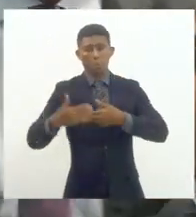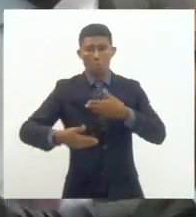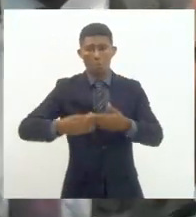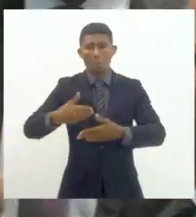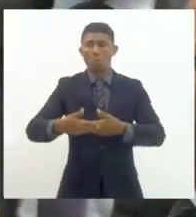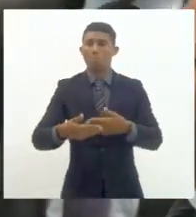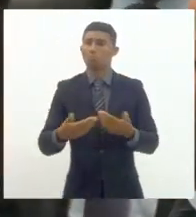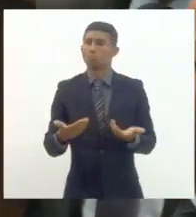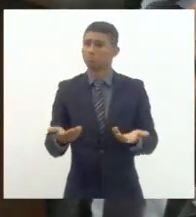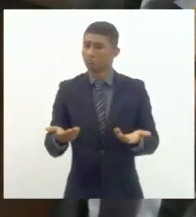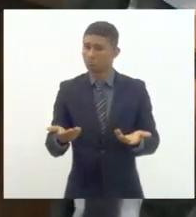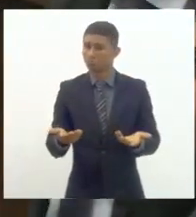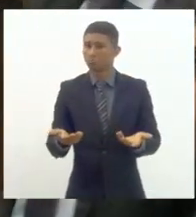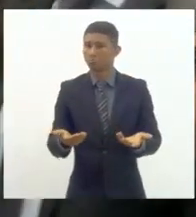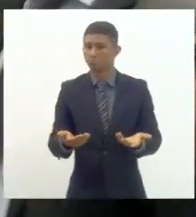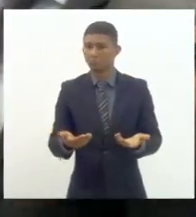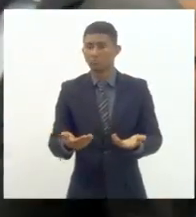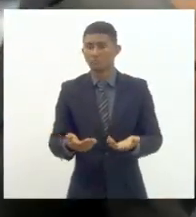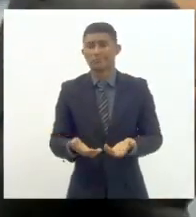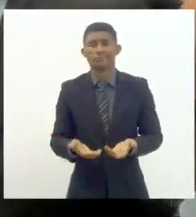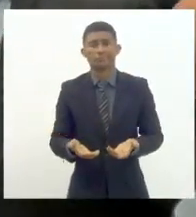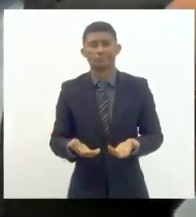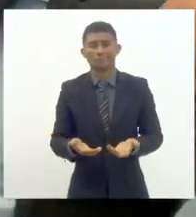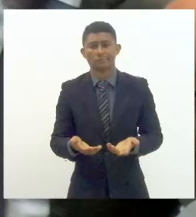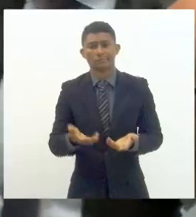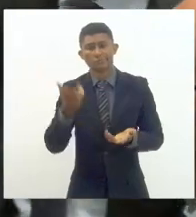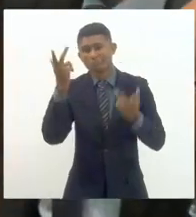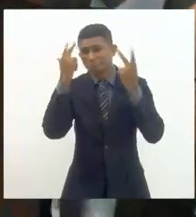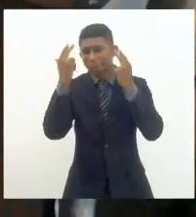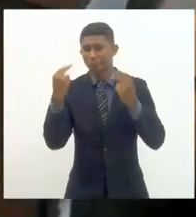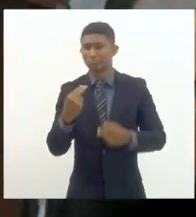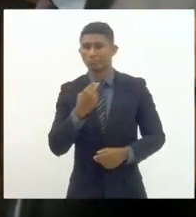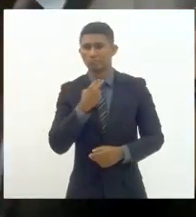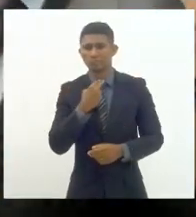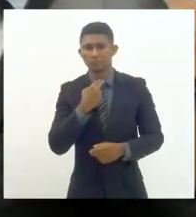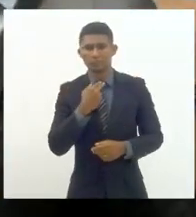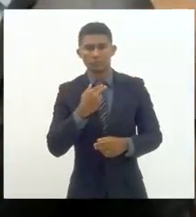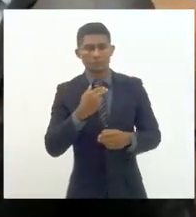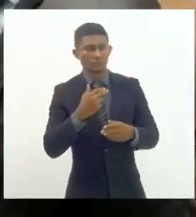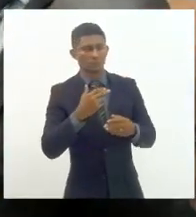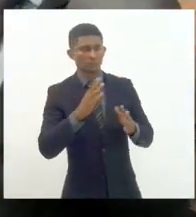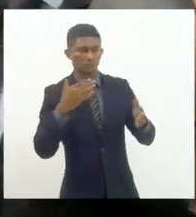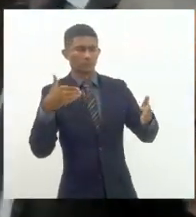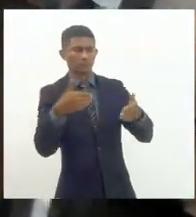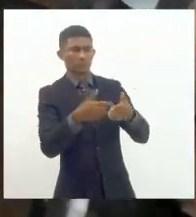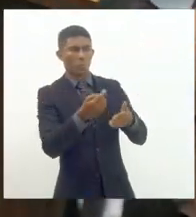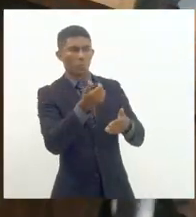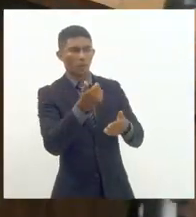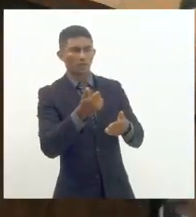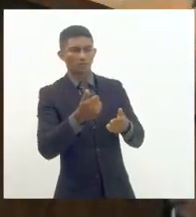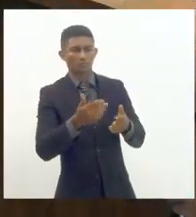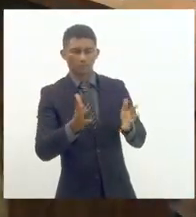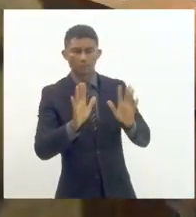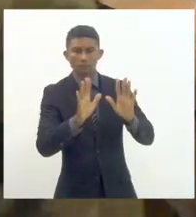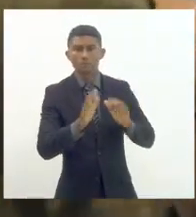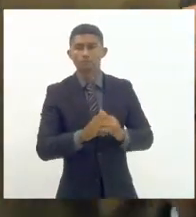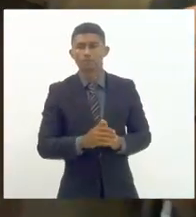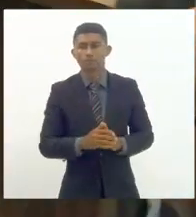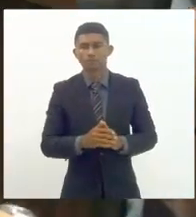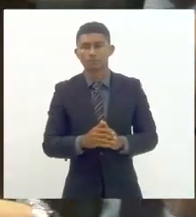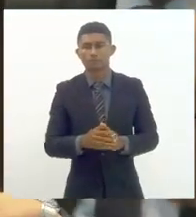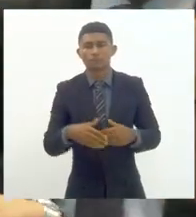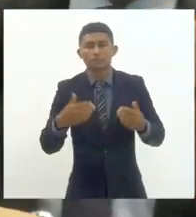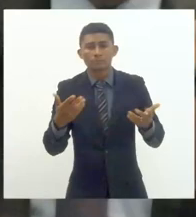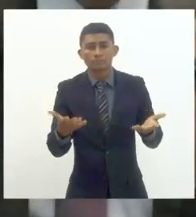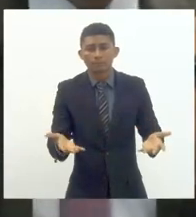pouco não podemos naturalizar. Senhor presidente, estou terminando aqui de falar, gostaria de terminar? Obrigada. Então, a gente não